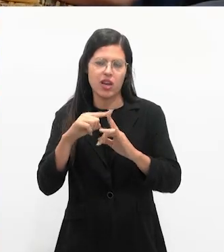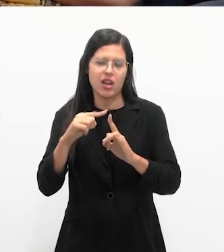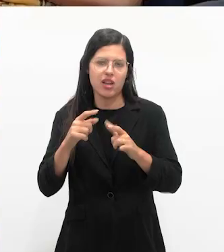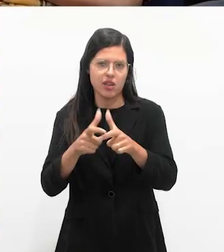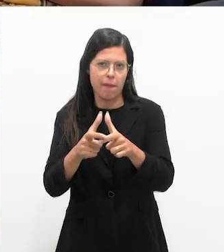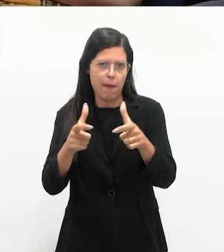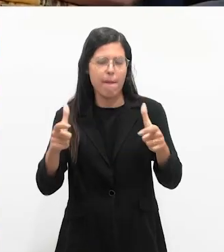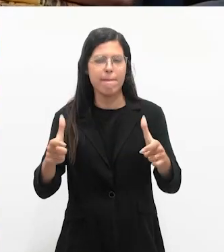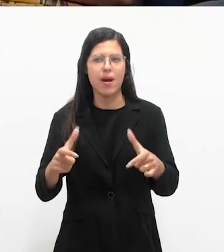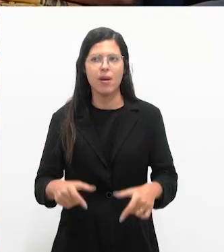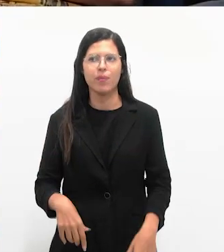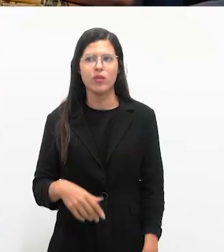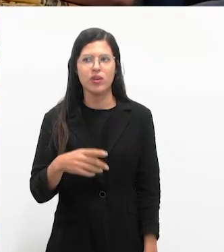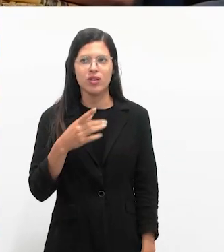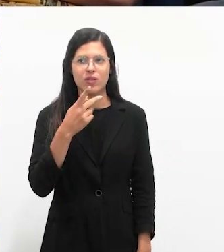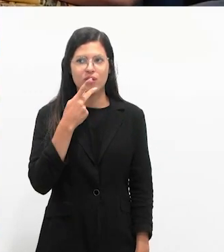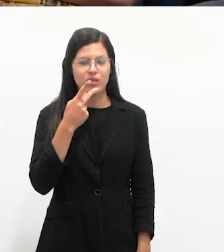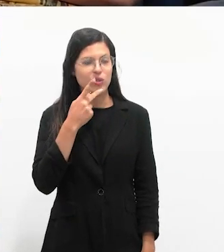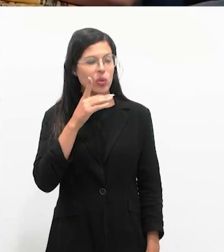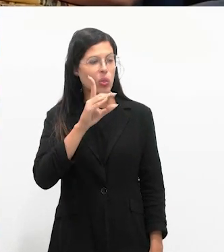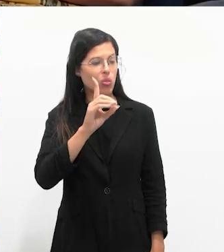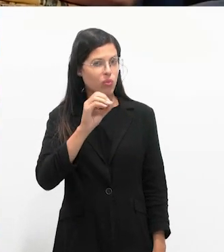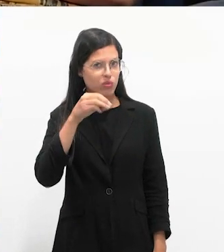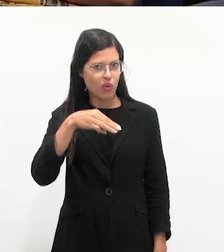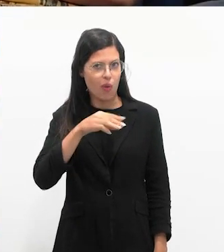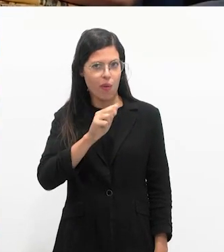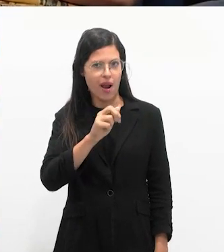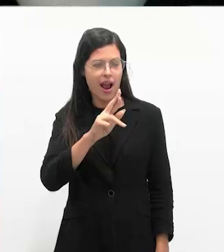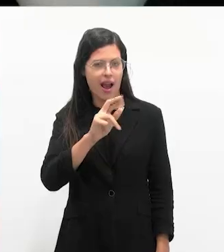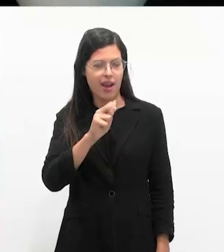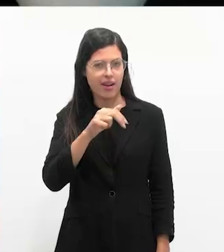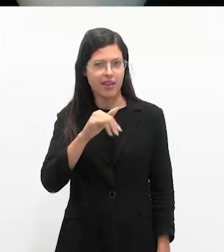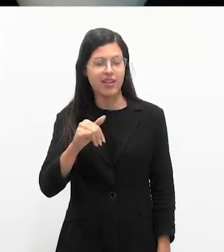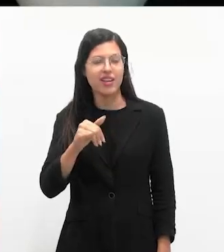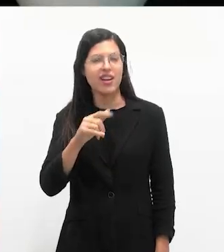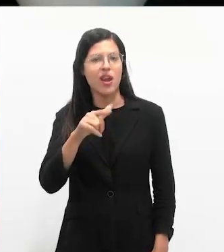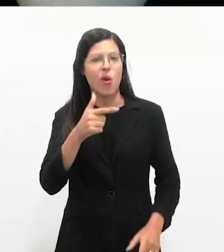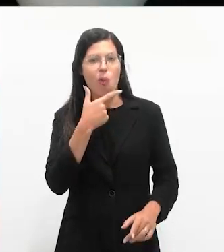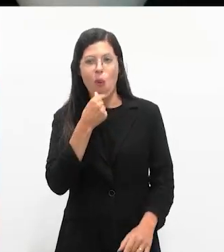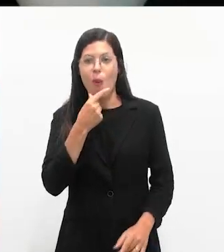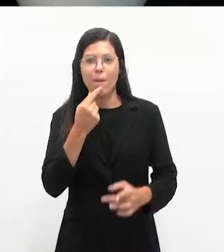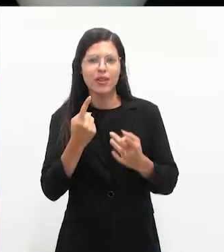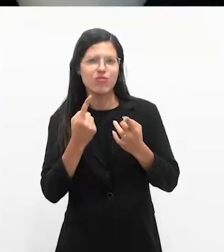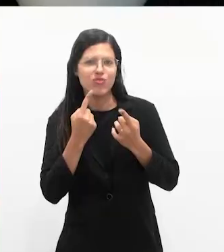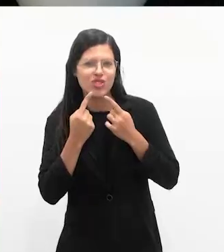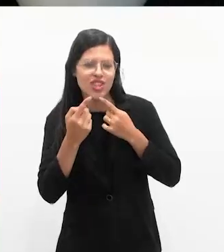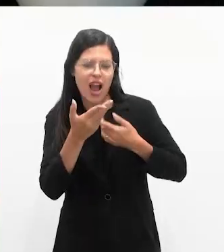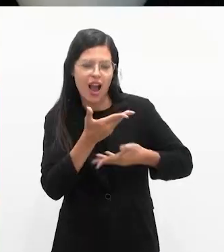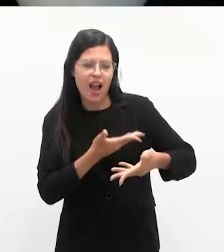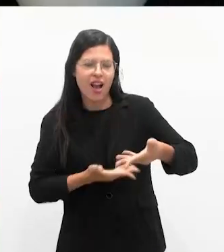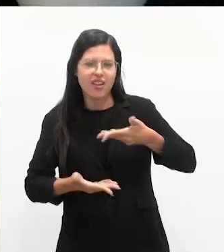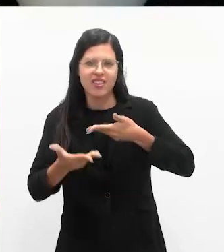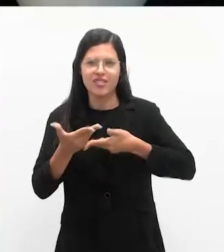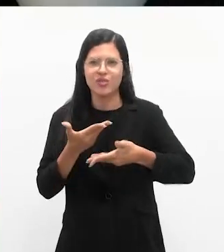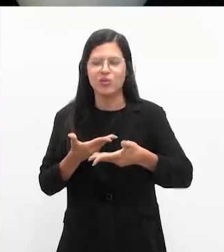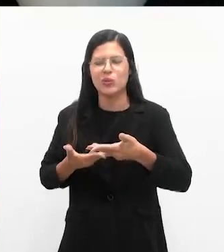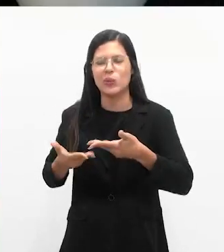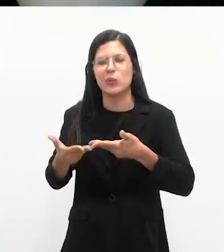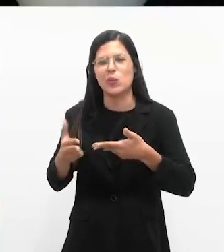E quando se falava muito de Dom Orani, é porque Dom Orani é um homem do diálogo. Sim. É um homem da